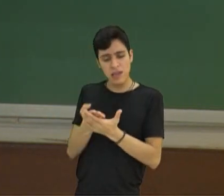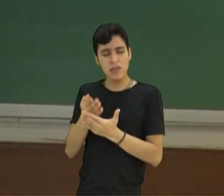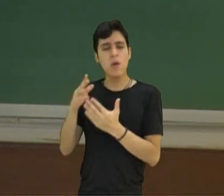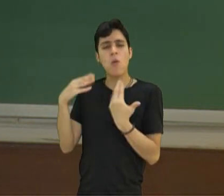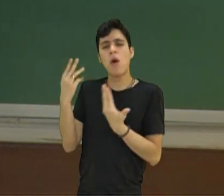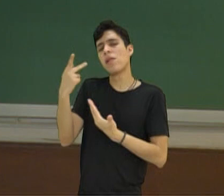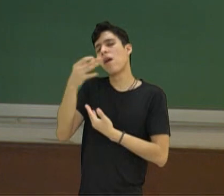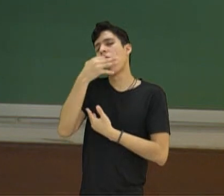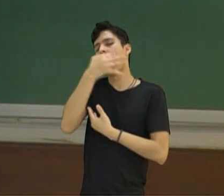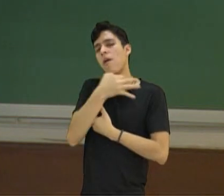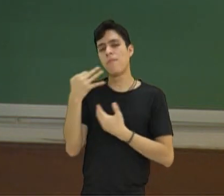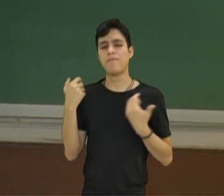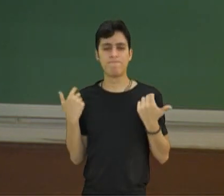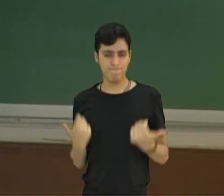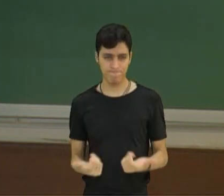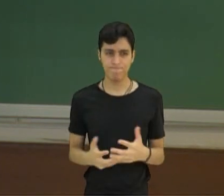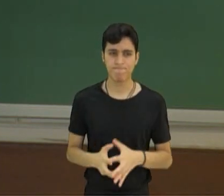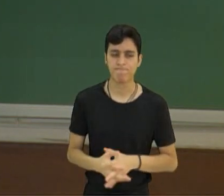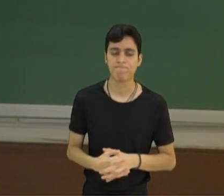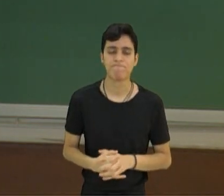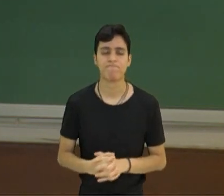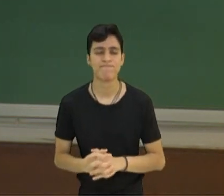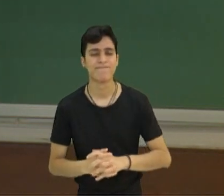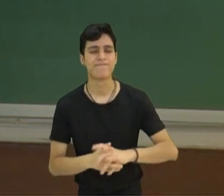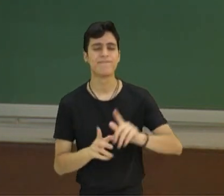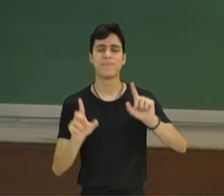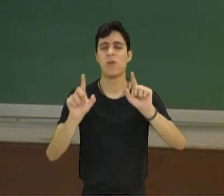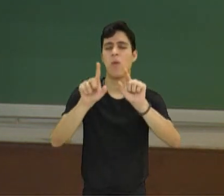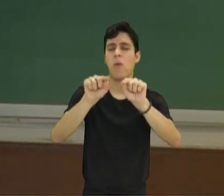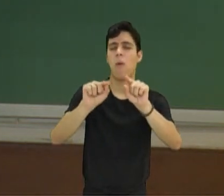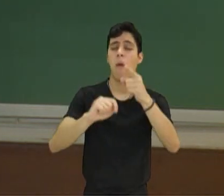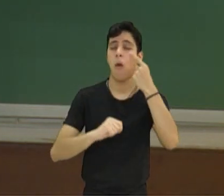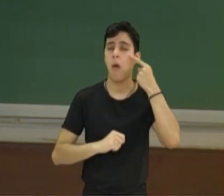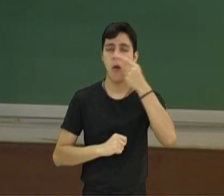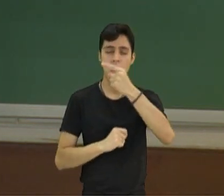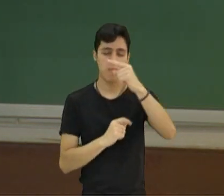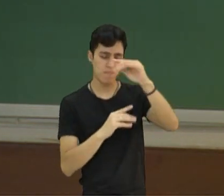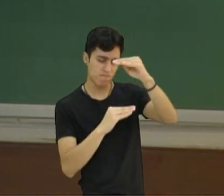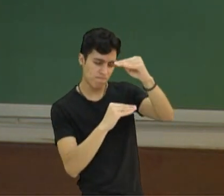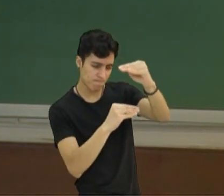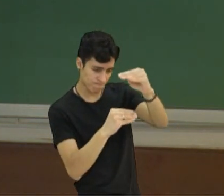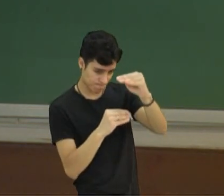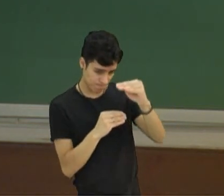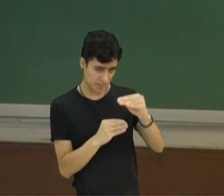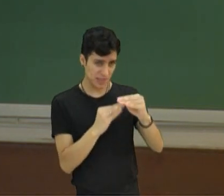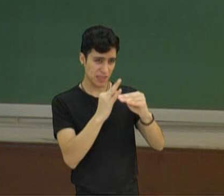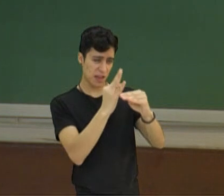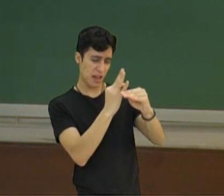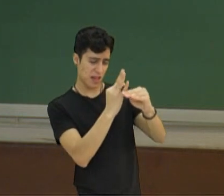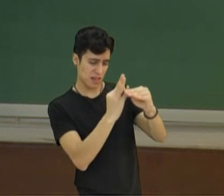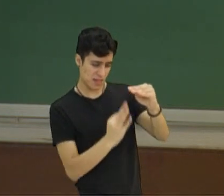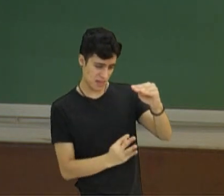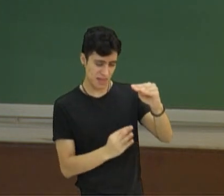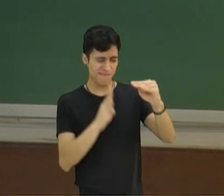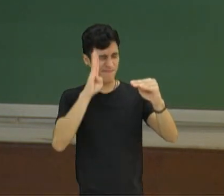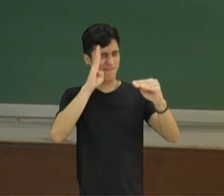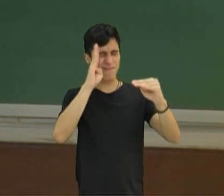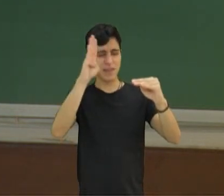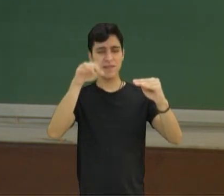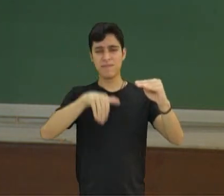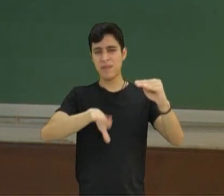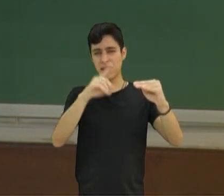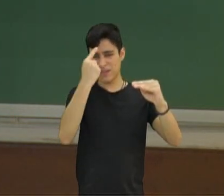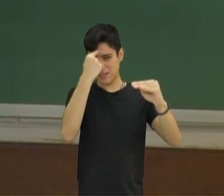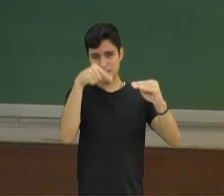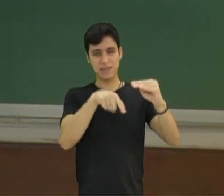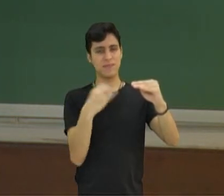leitor. Que é o que nós temos aqui, o corpo do texto, a parte mais importante deste gênero textual.